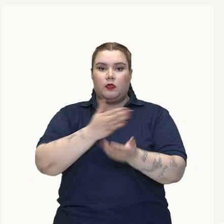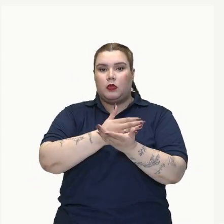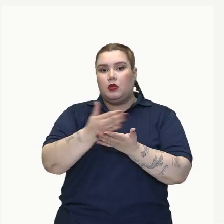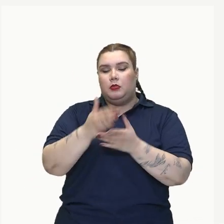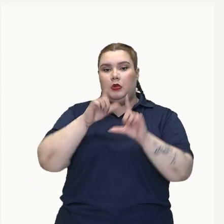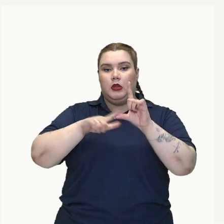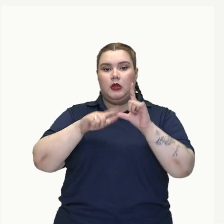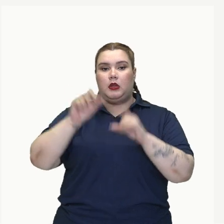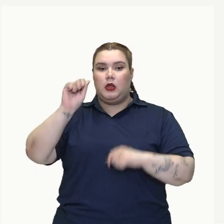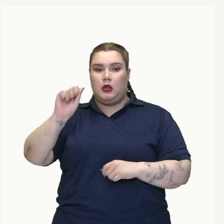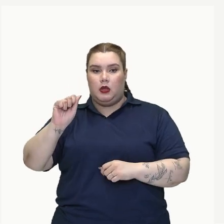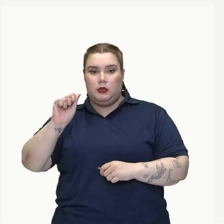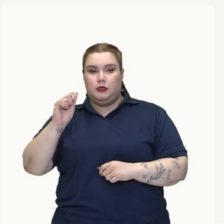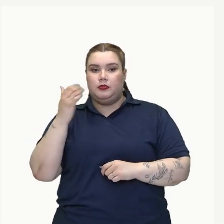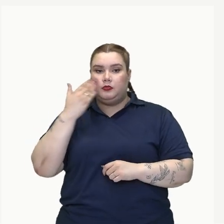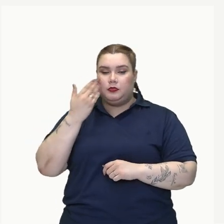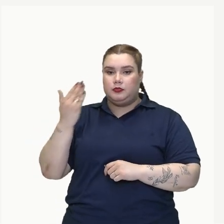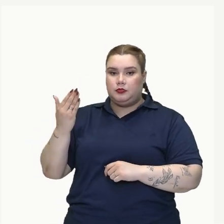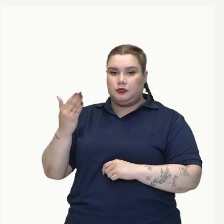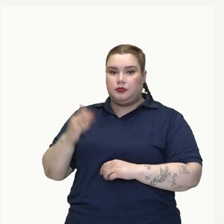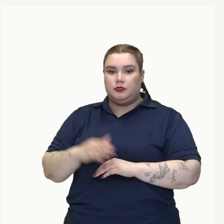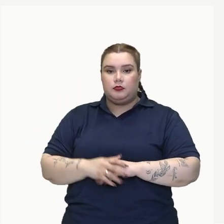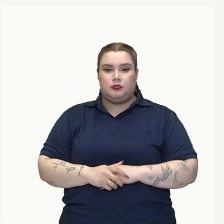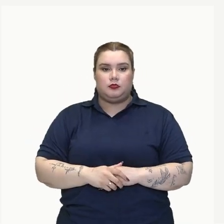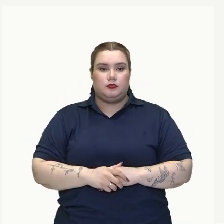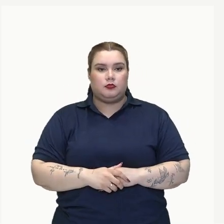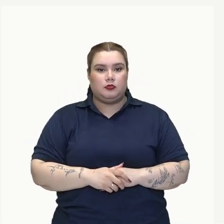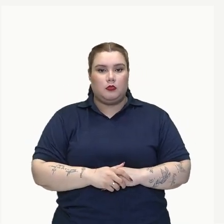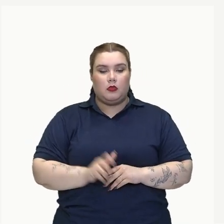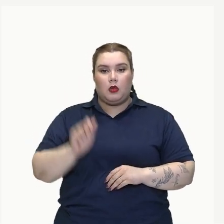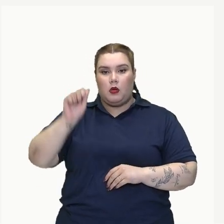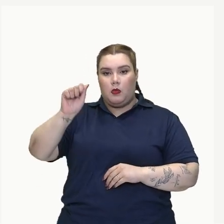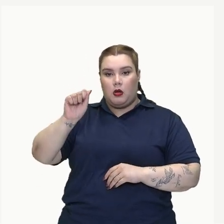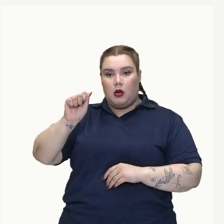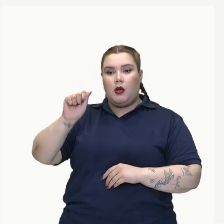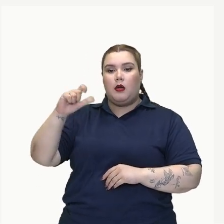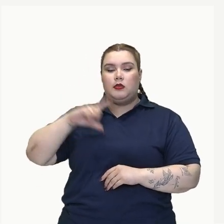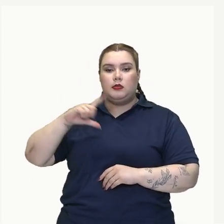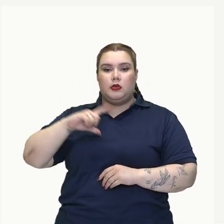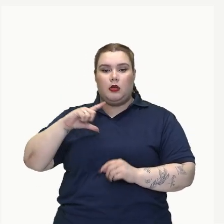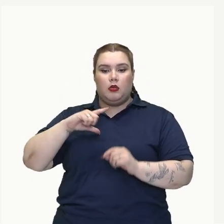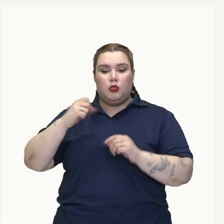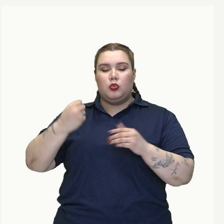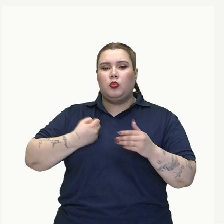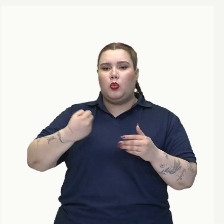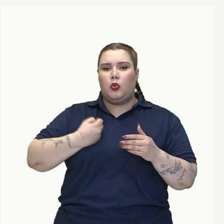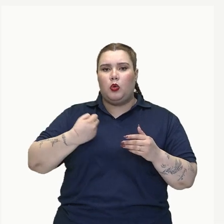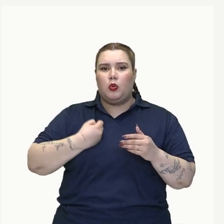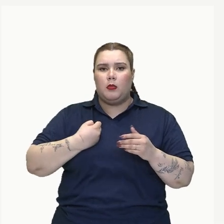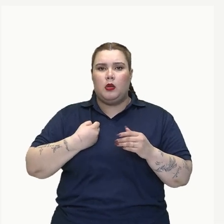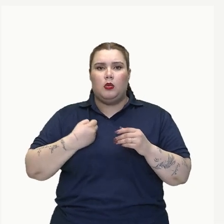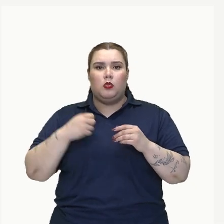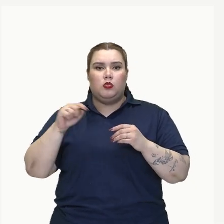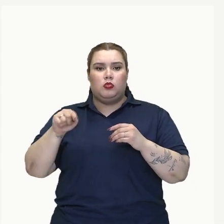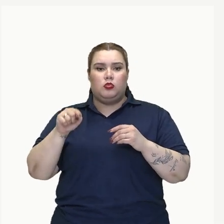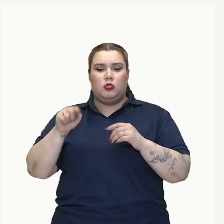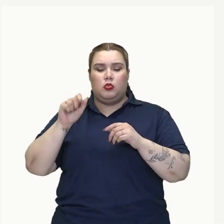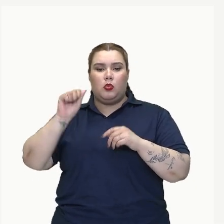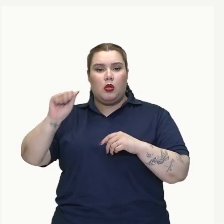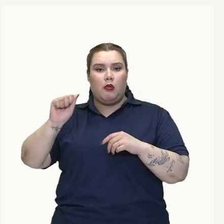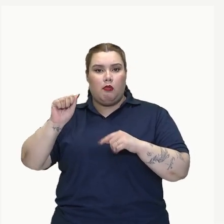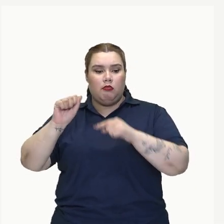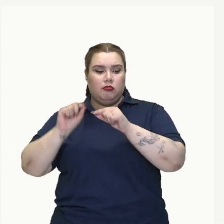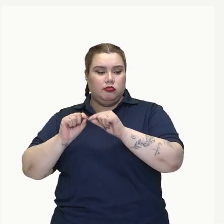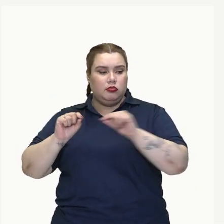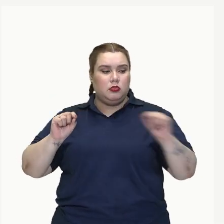com a letra A, com o ponto A, por exemplo. O ponto A, qual é o valor do ponto A